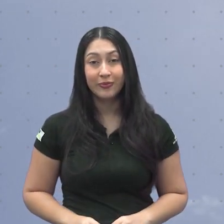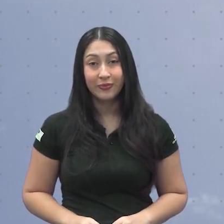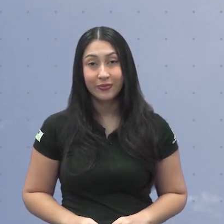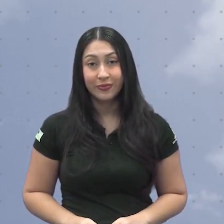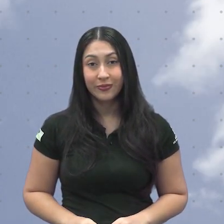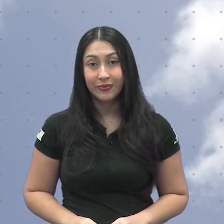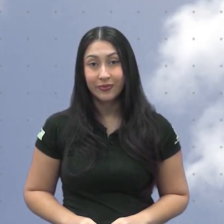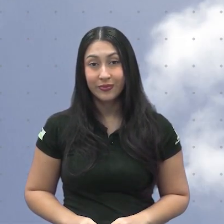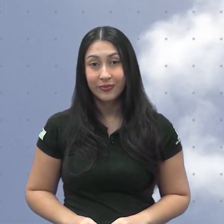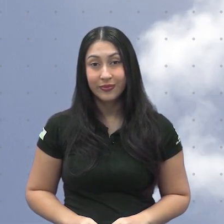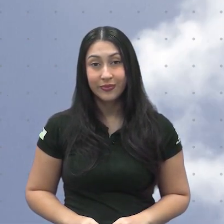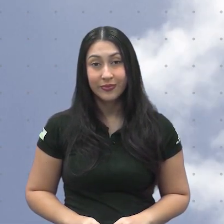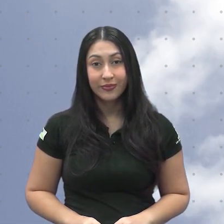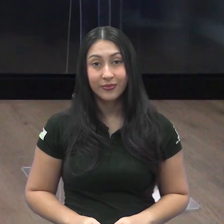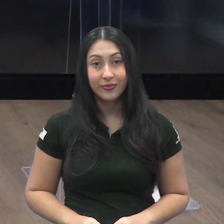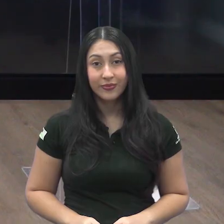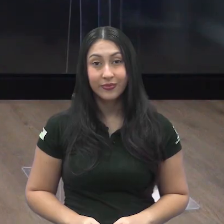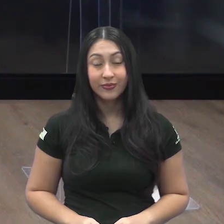graus.